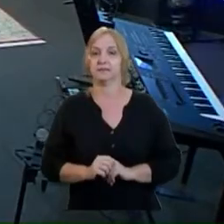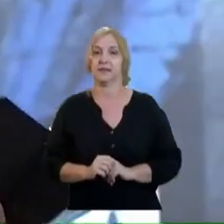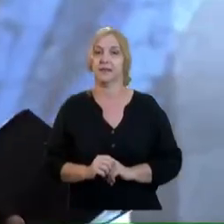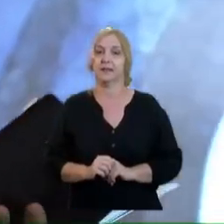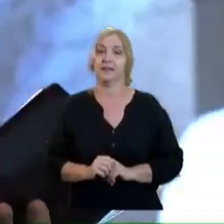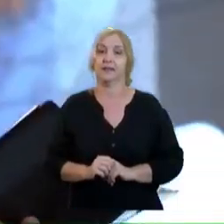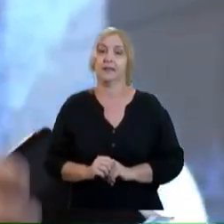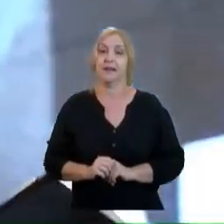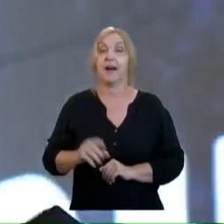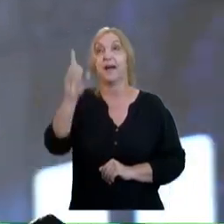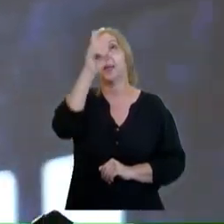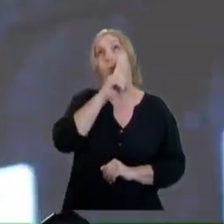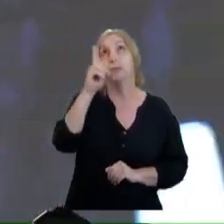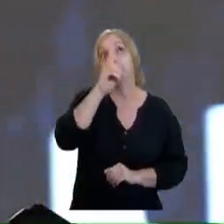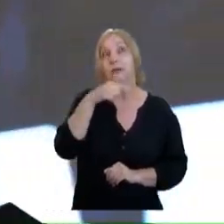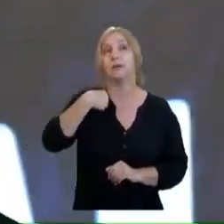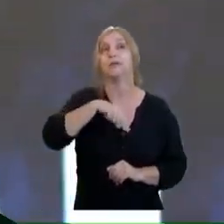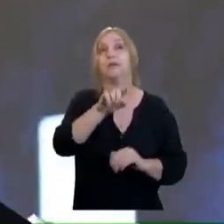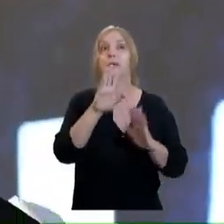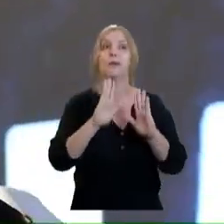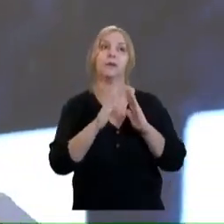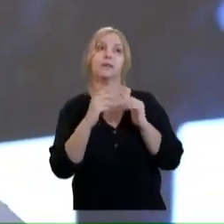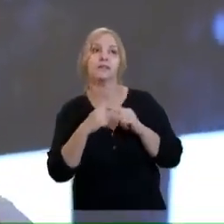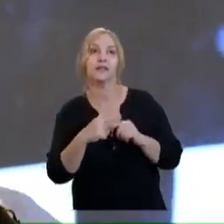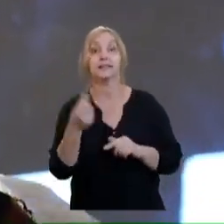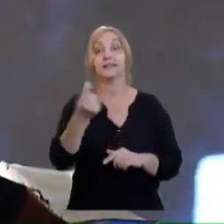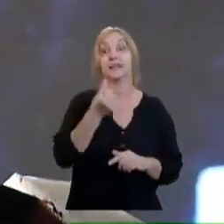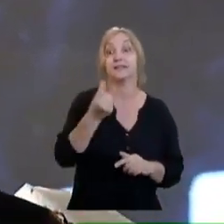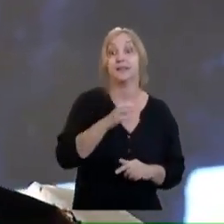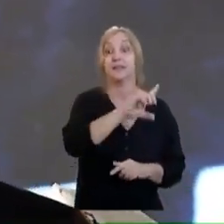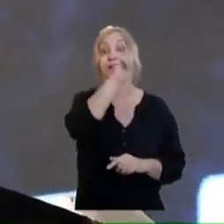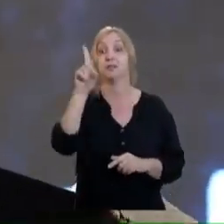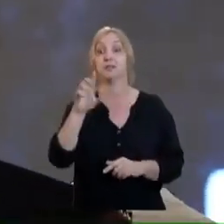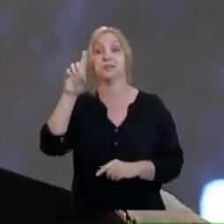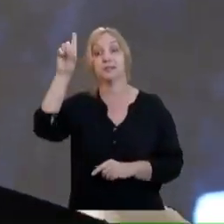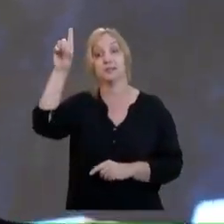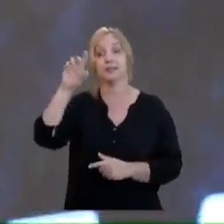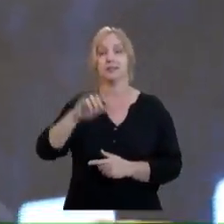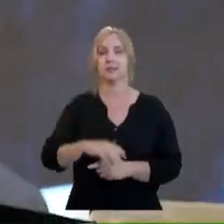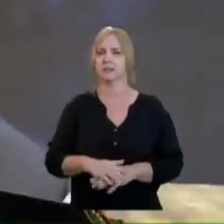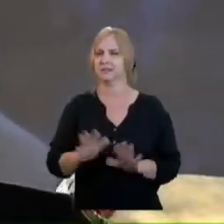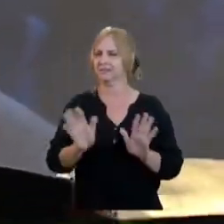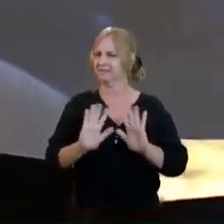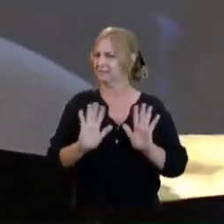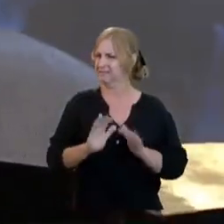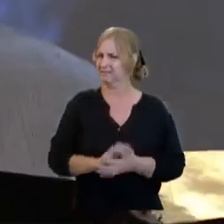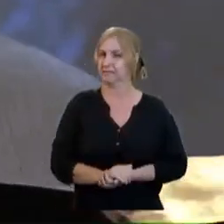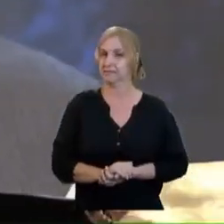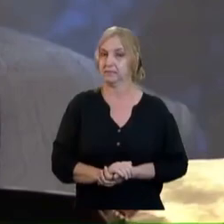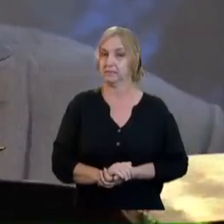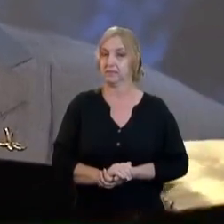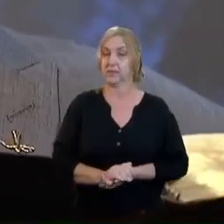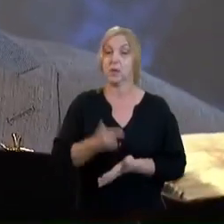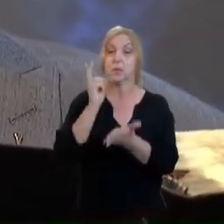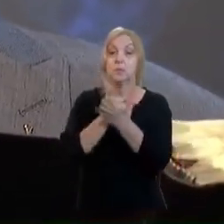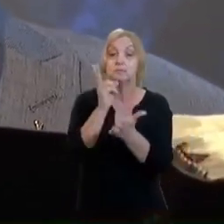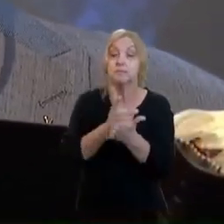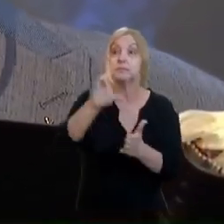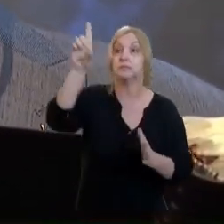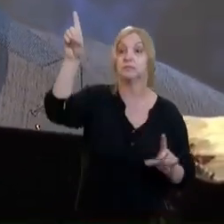Ao dia é domingo. Ao dia é sexta-feira. Permanecei nele.